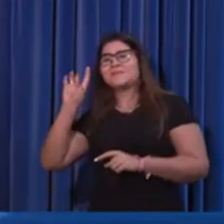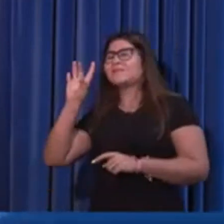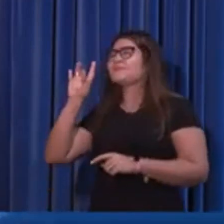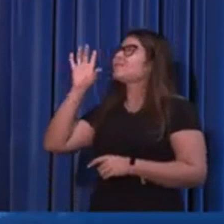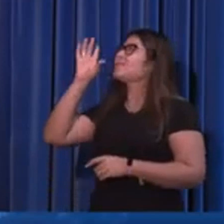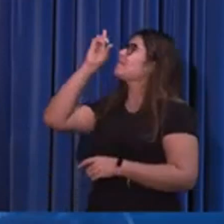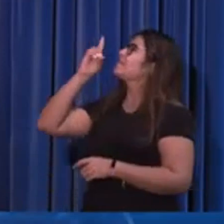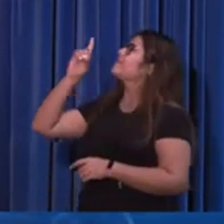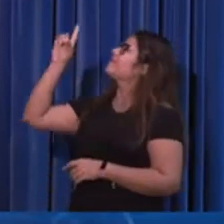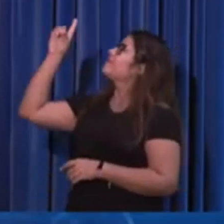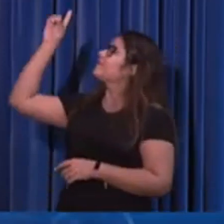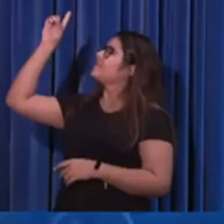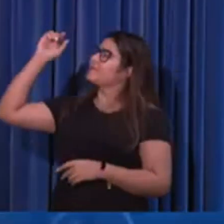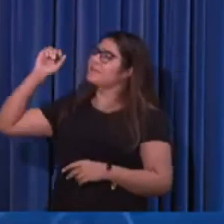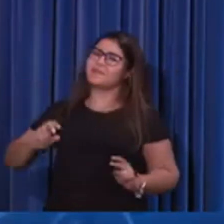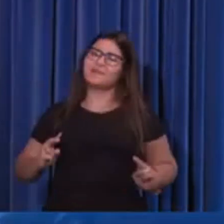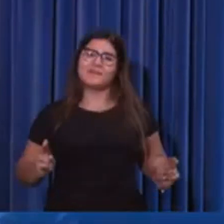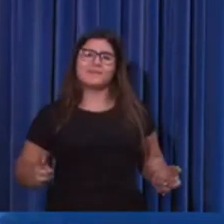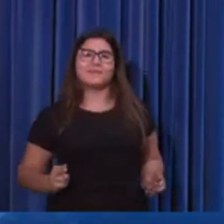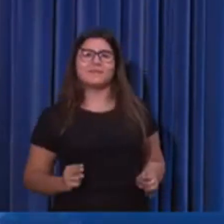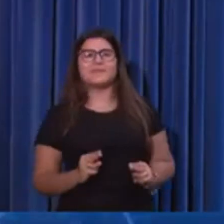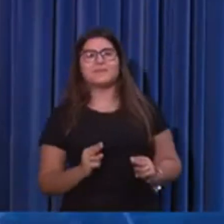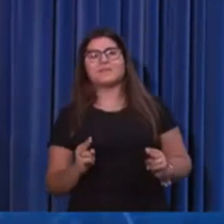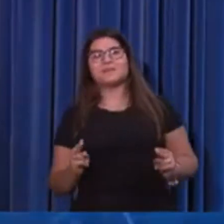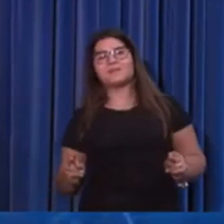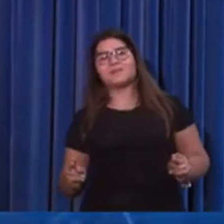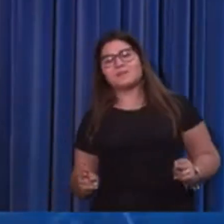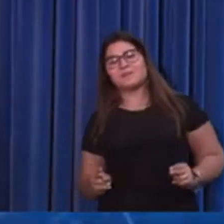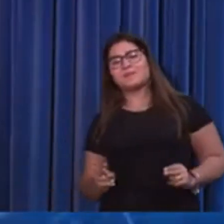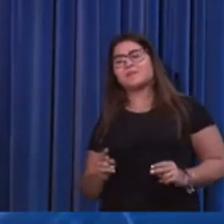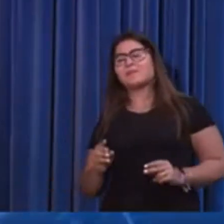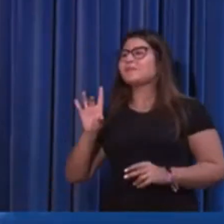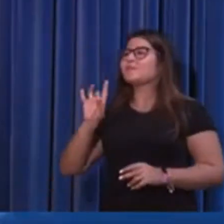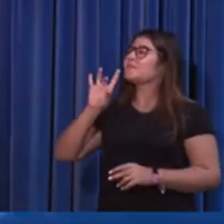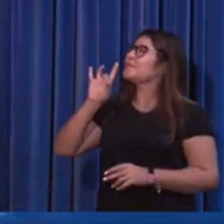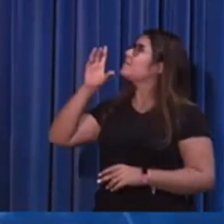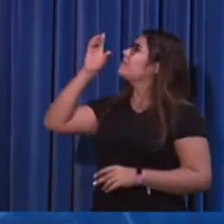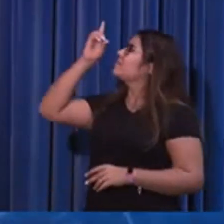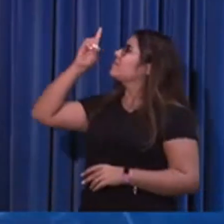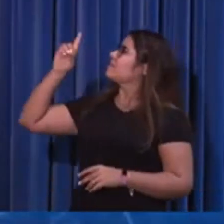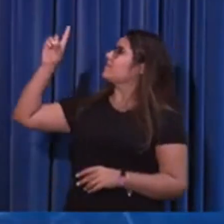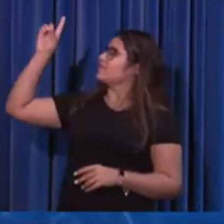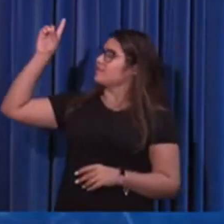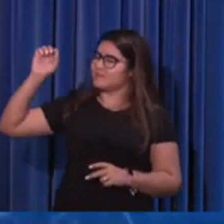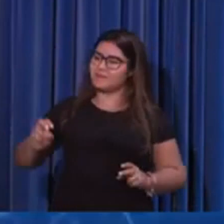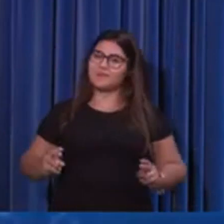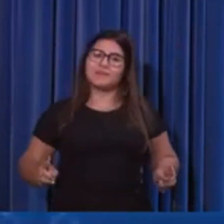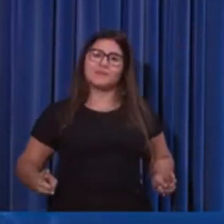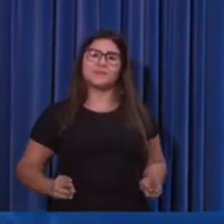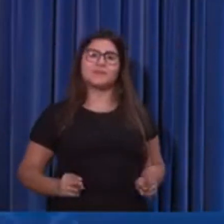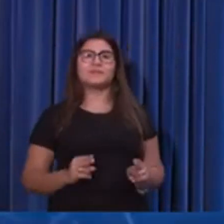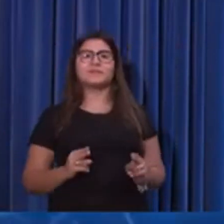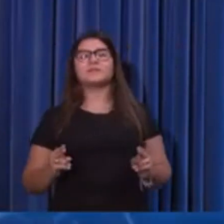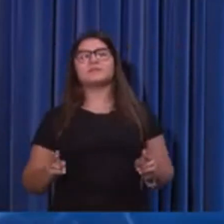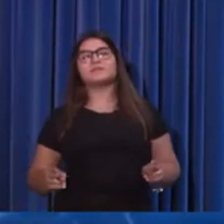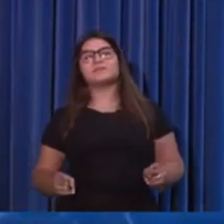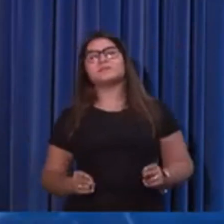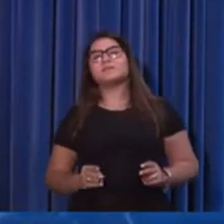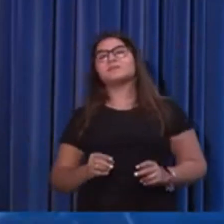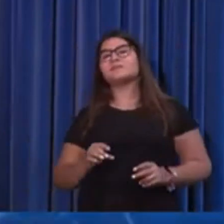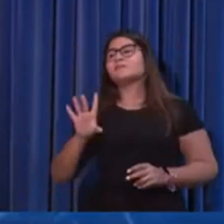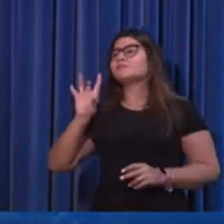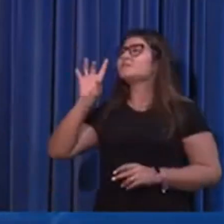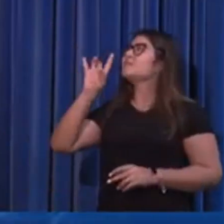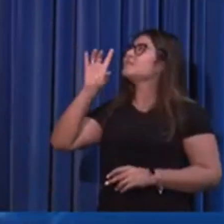Só Tu és o Deus eterno, só Tu és o Deus eterno,